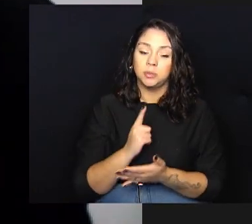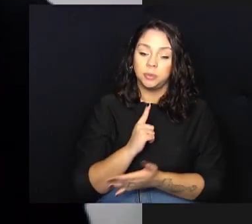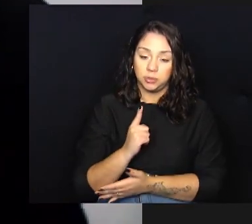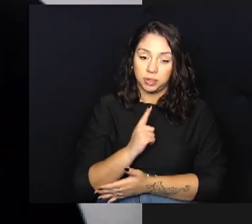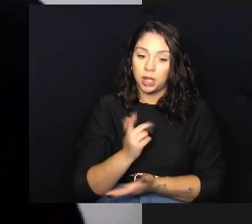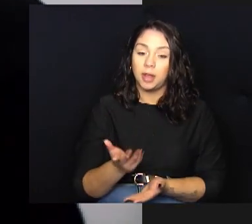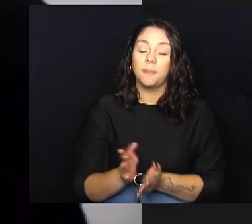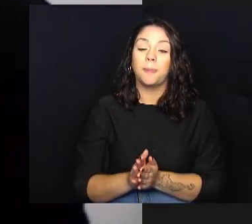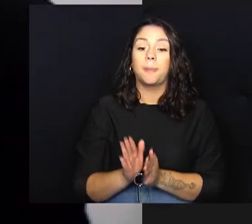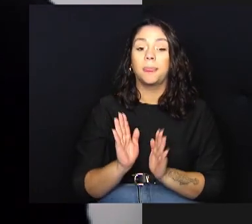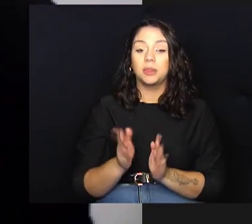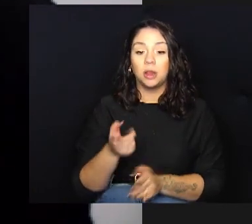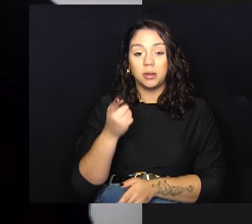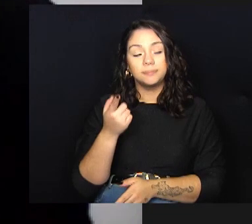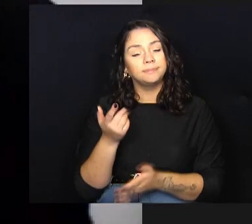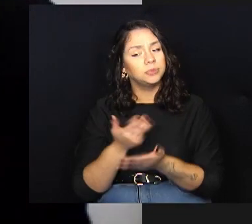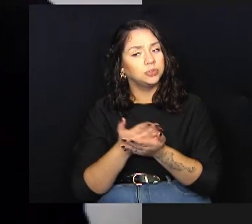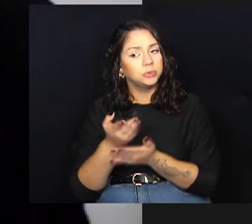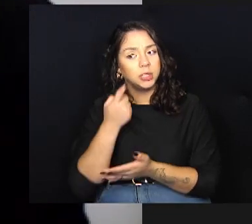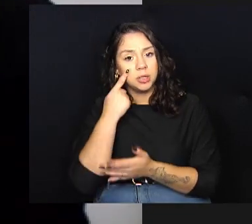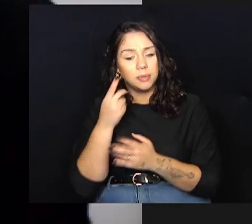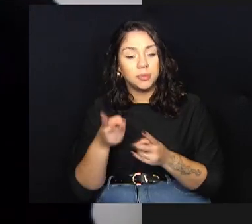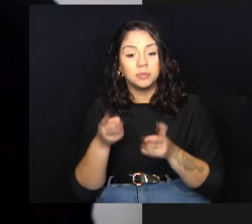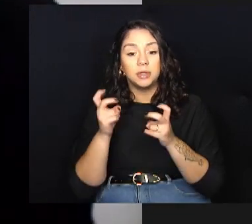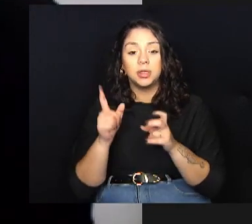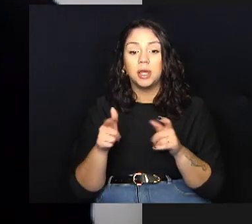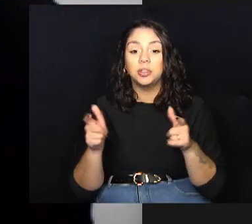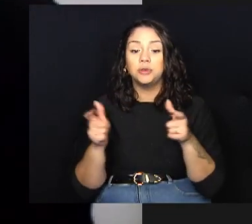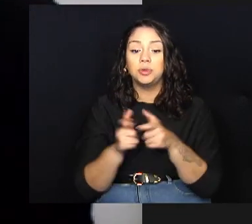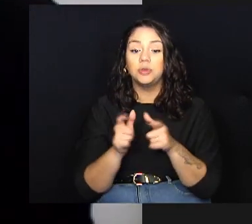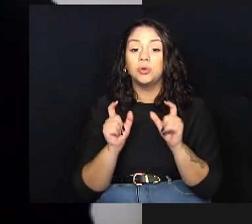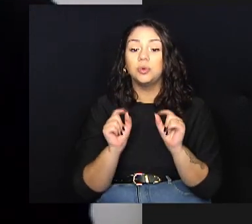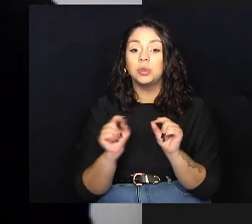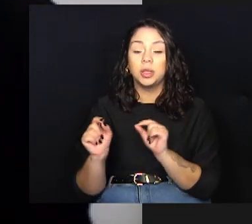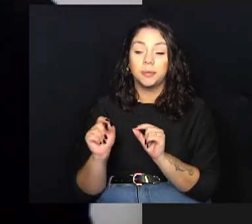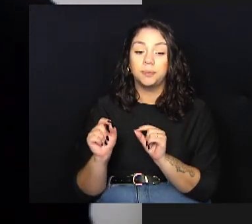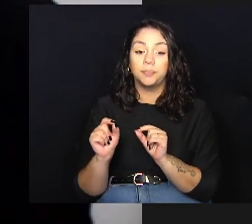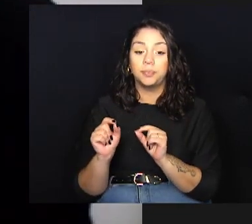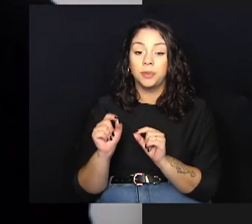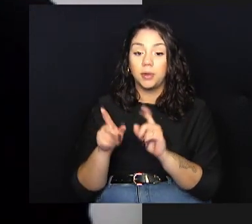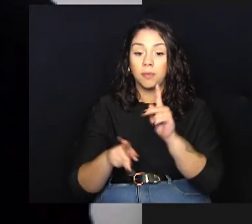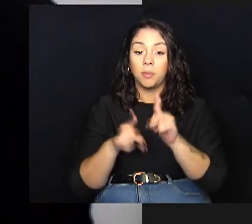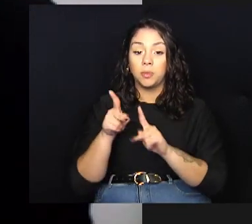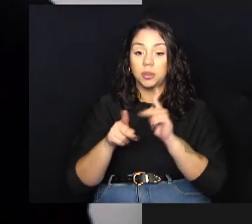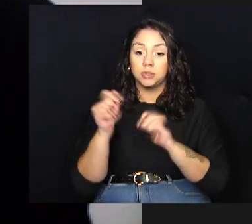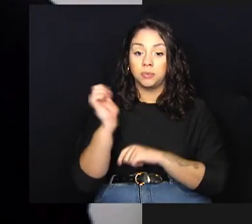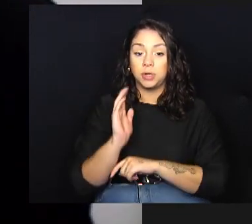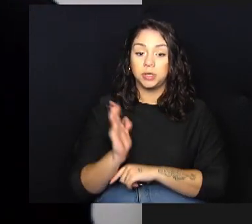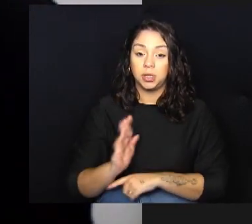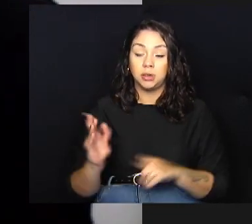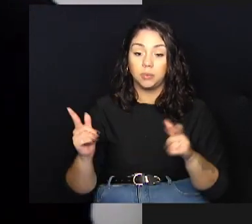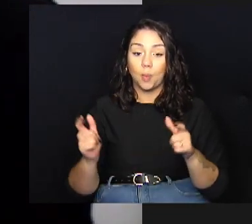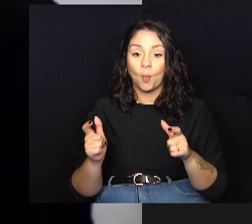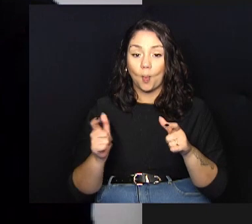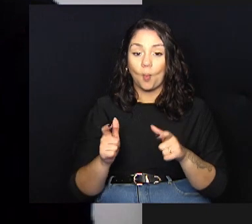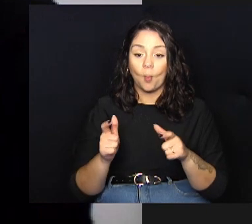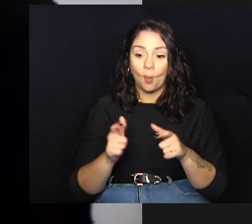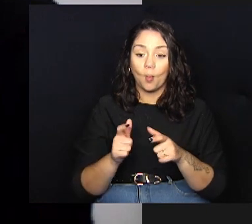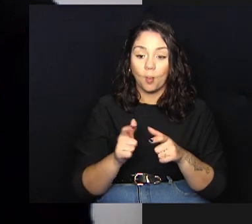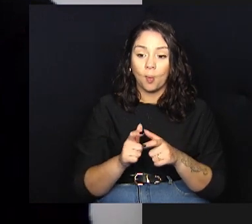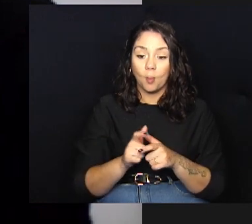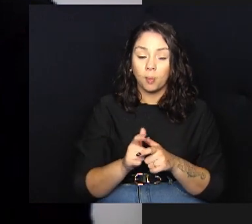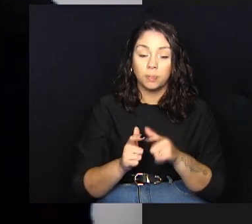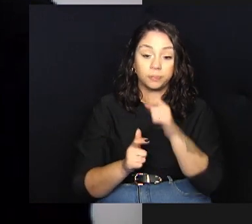já começa a vislumbrar que é a diminuição da população brasileira né então